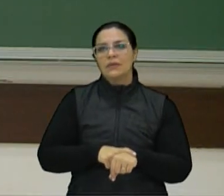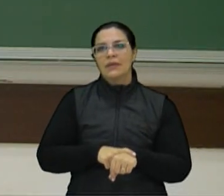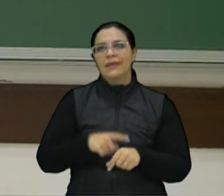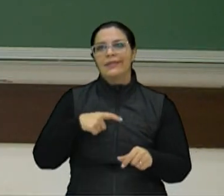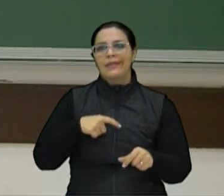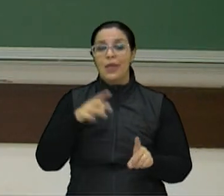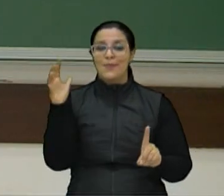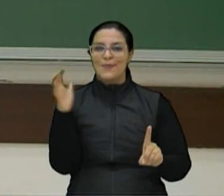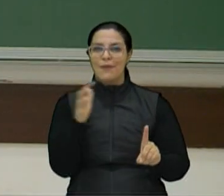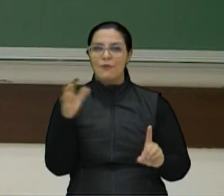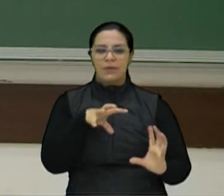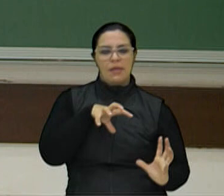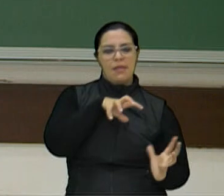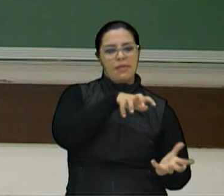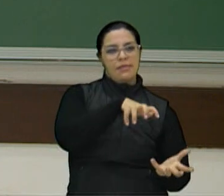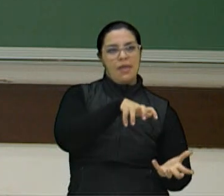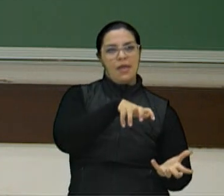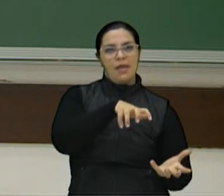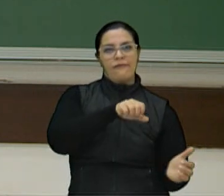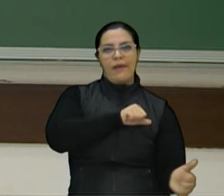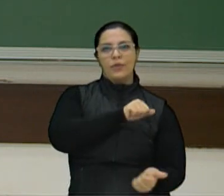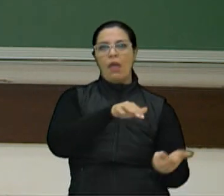ter um aquecimento global